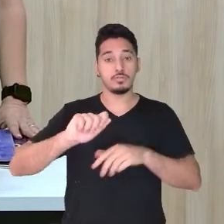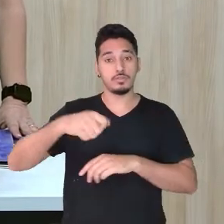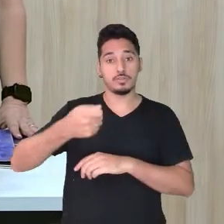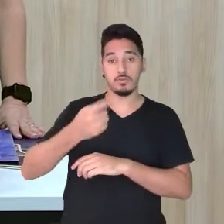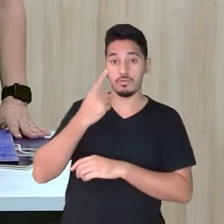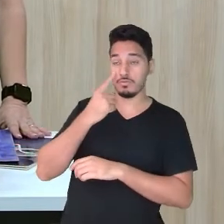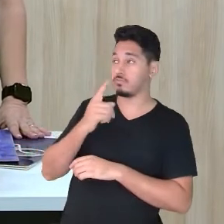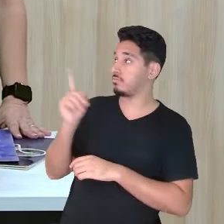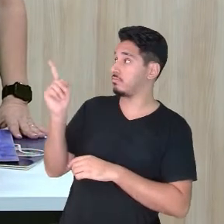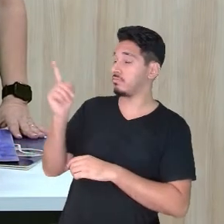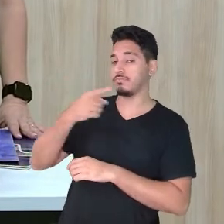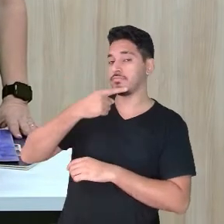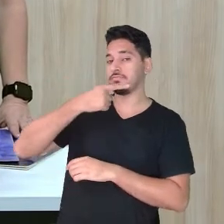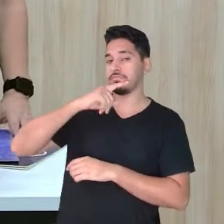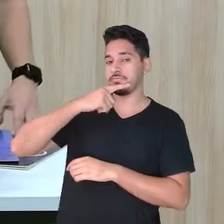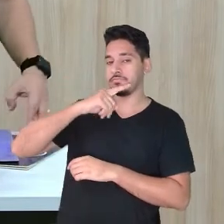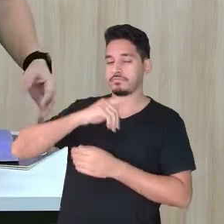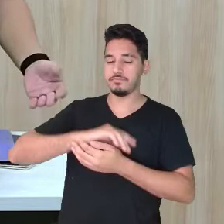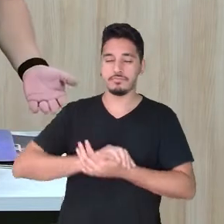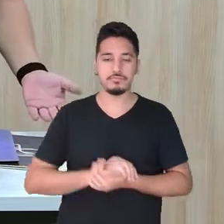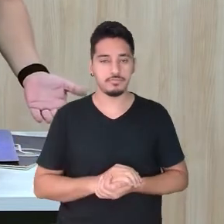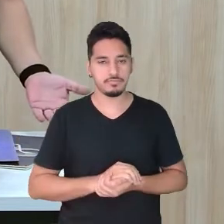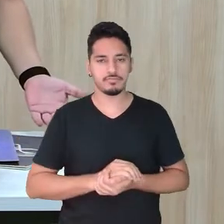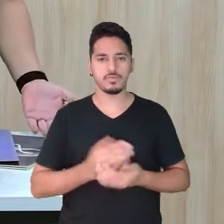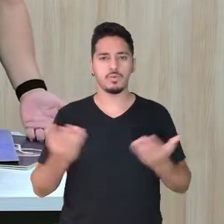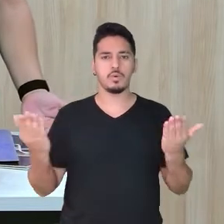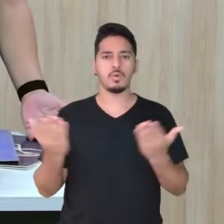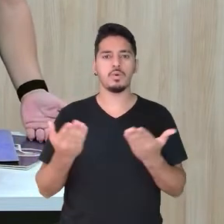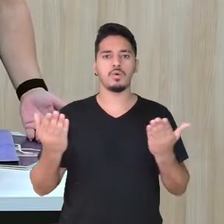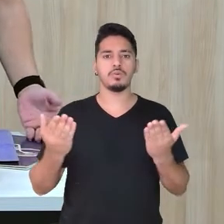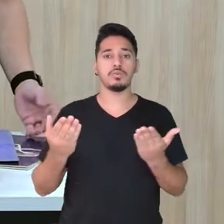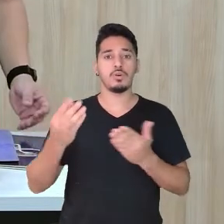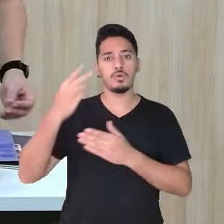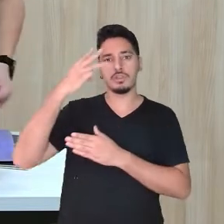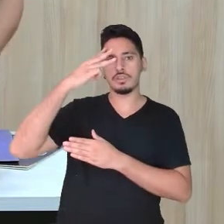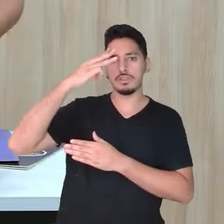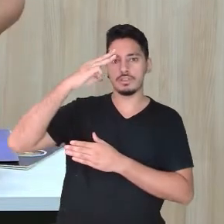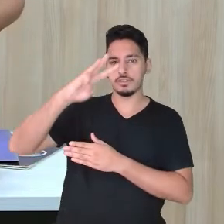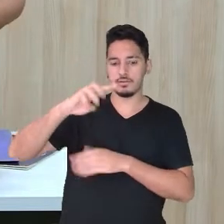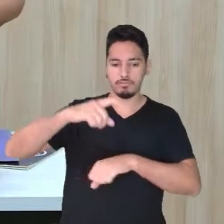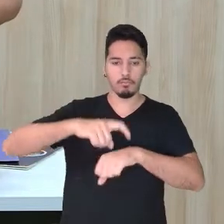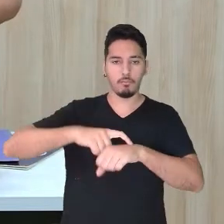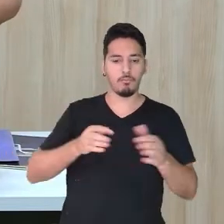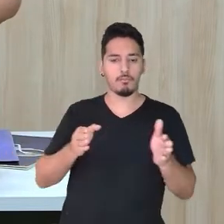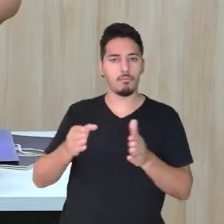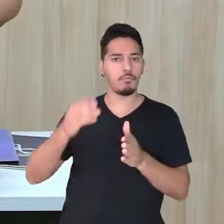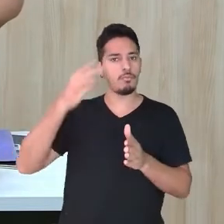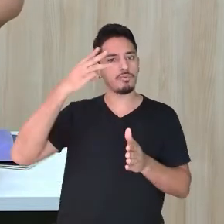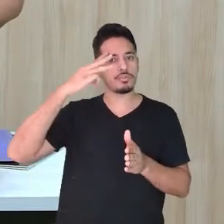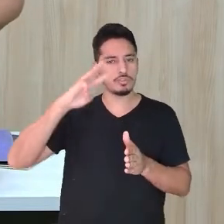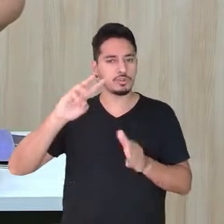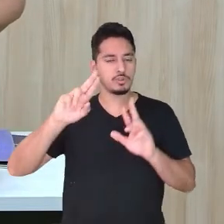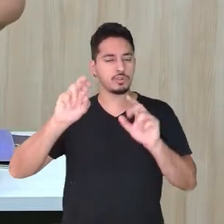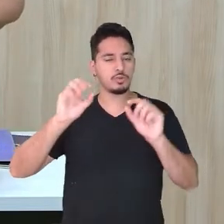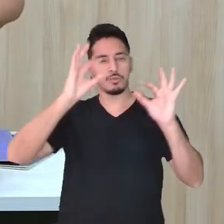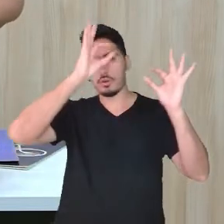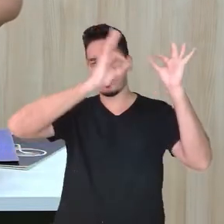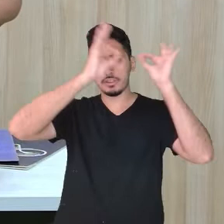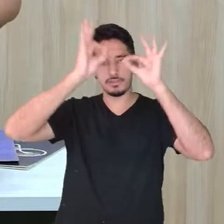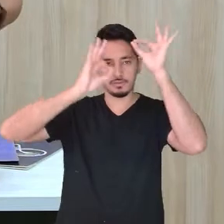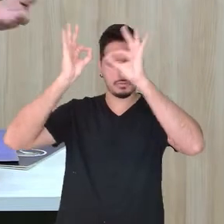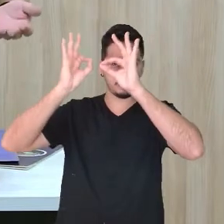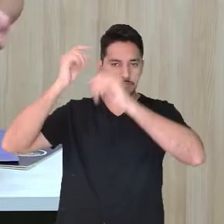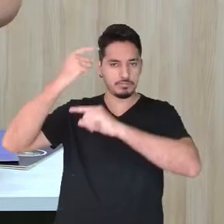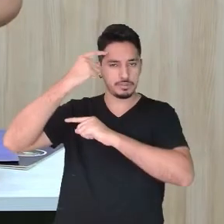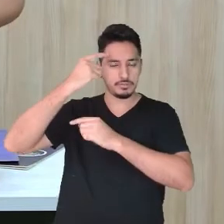meu sinal. Hoje chegamos ao nosso terceiro momento falando sobre a organização do pensamento.